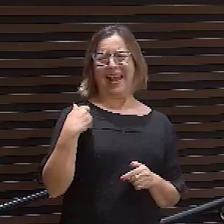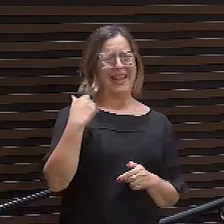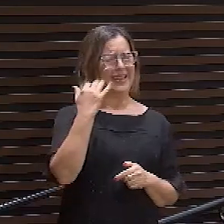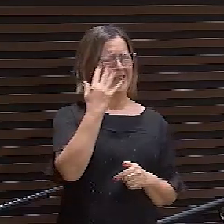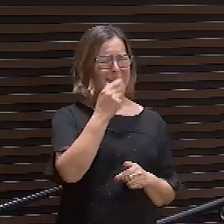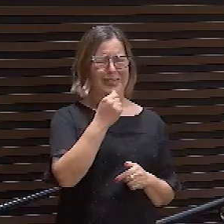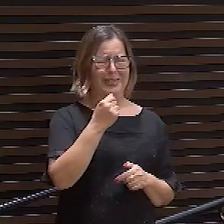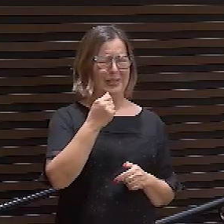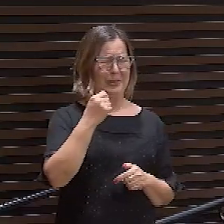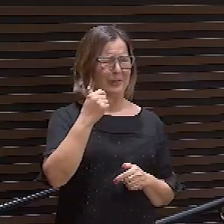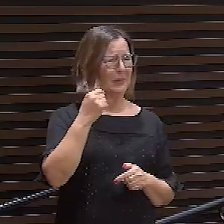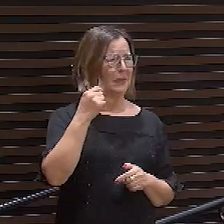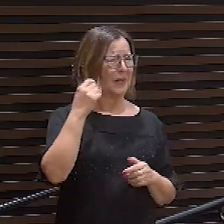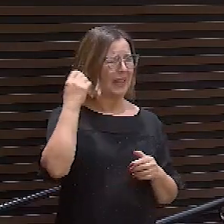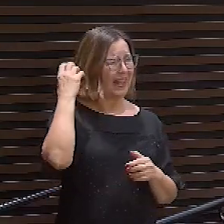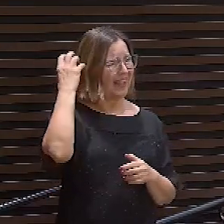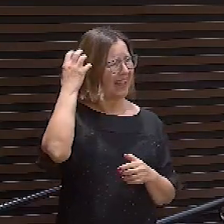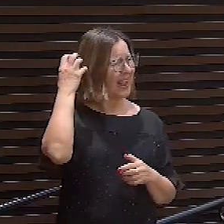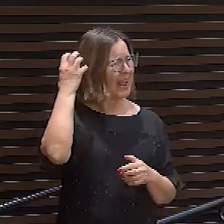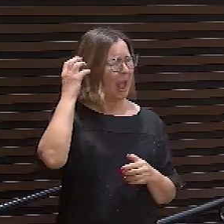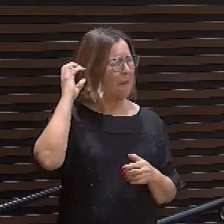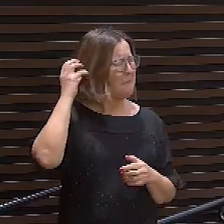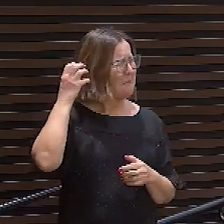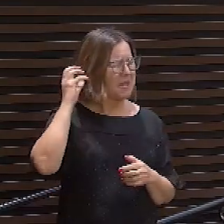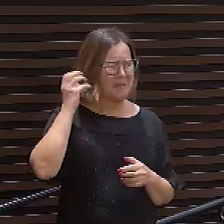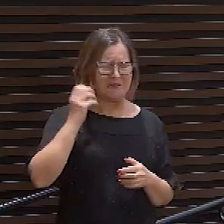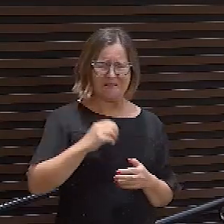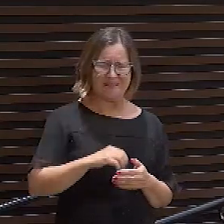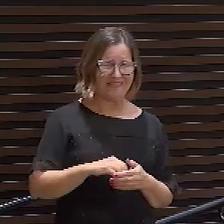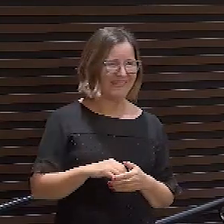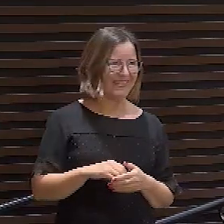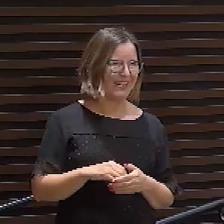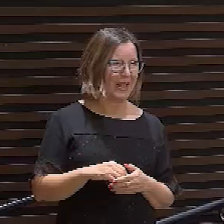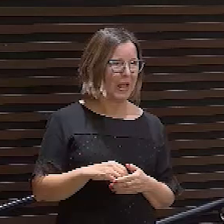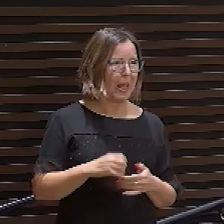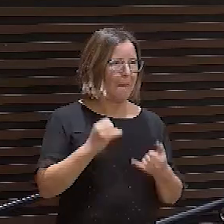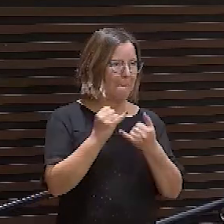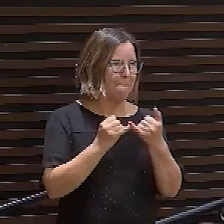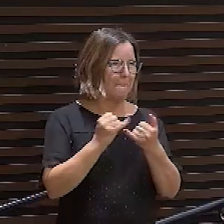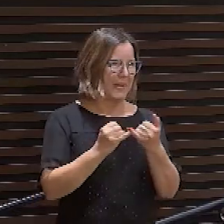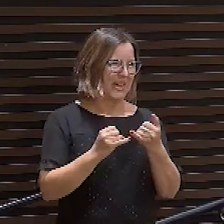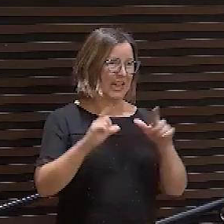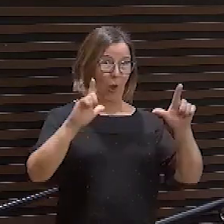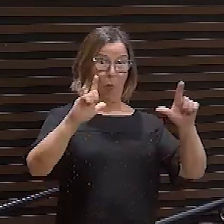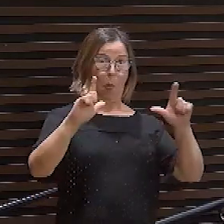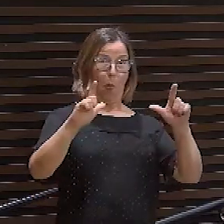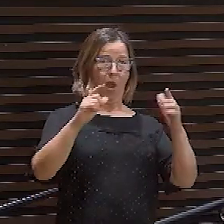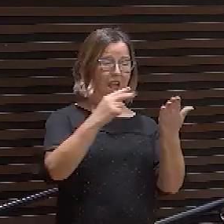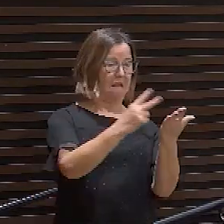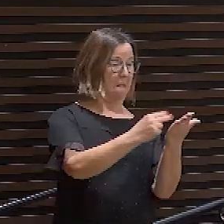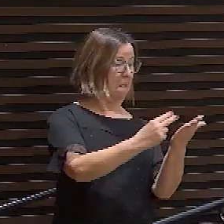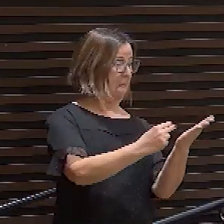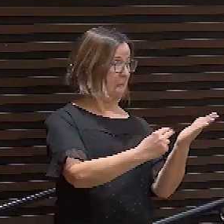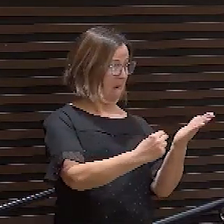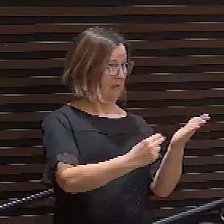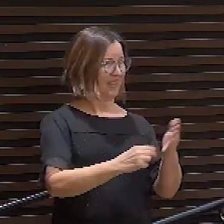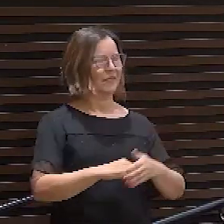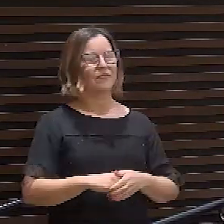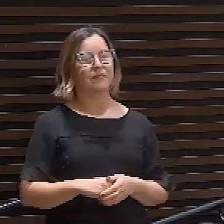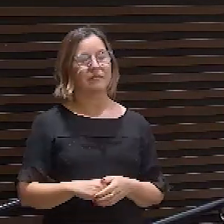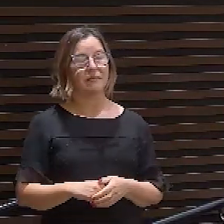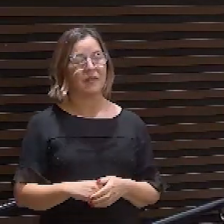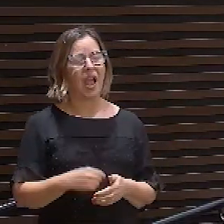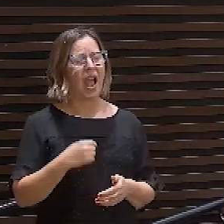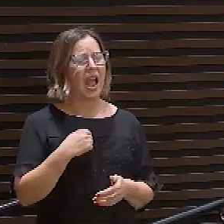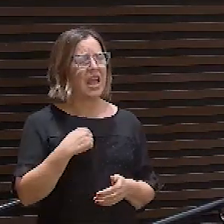esses cabelos das pinturas de Rafael. E eu estava orando lá no meu canto